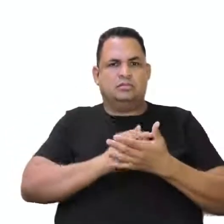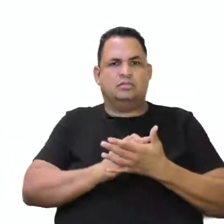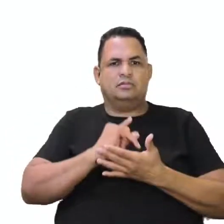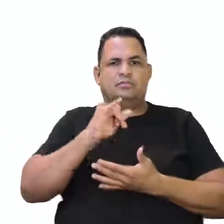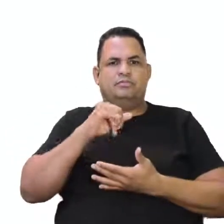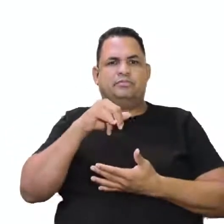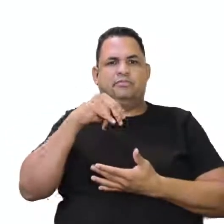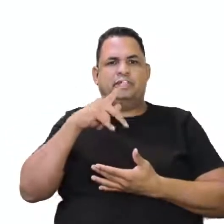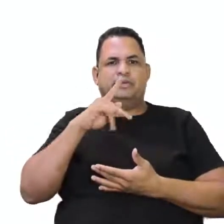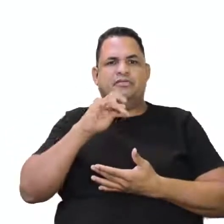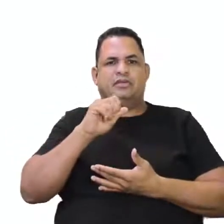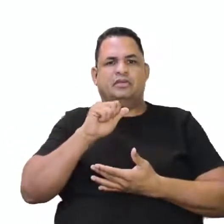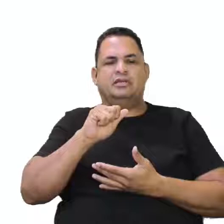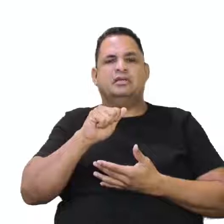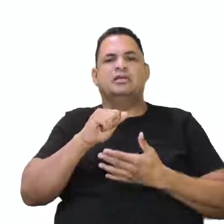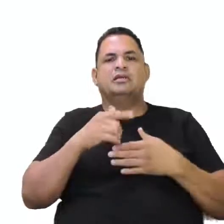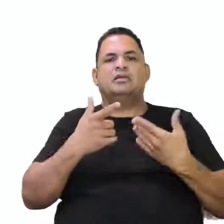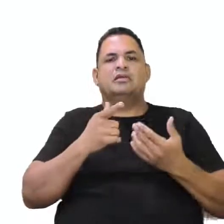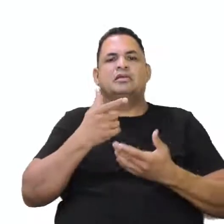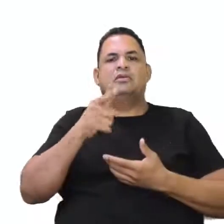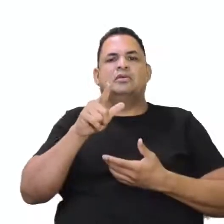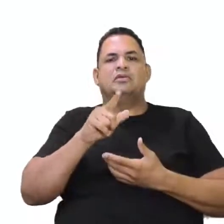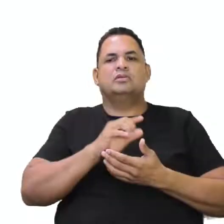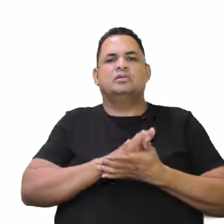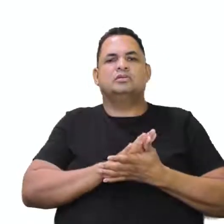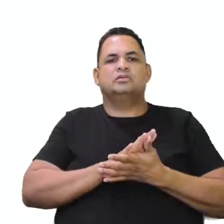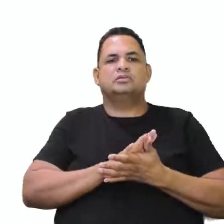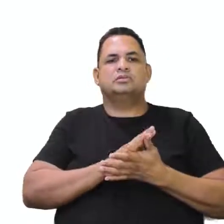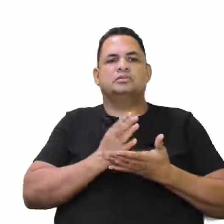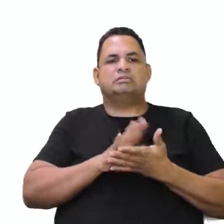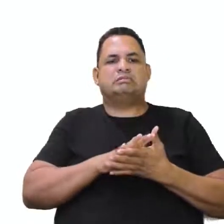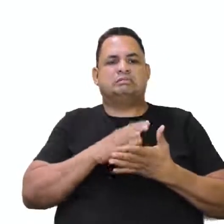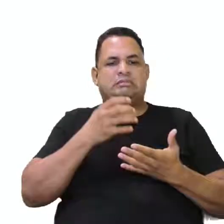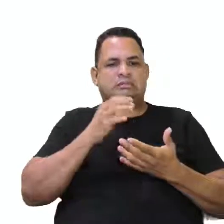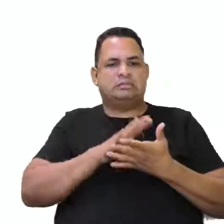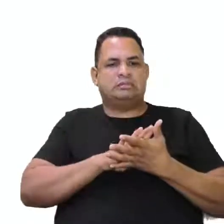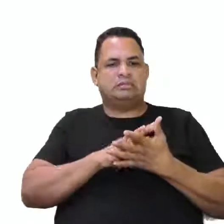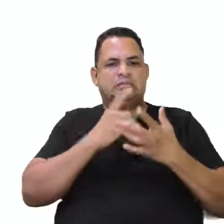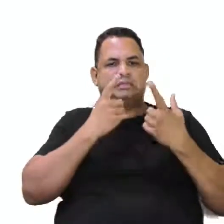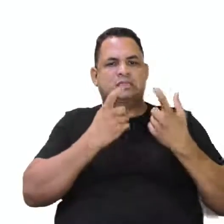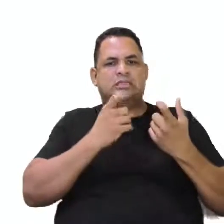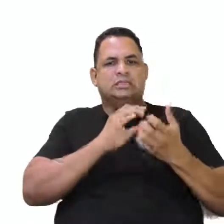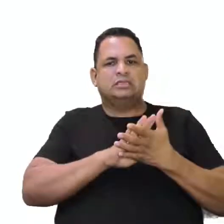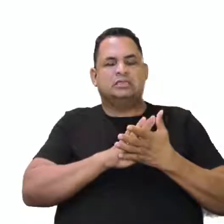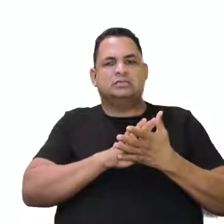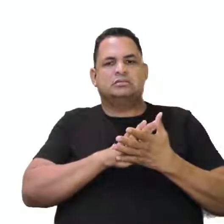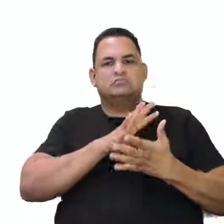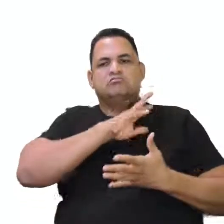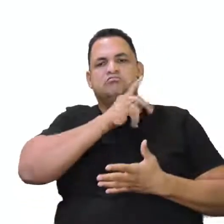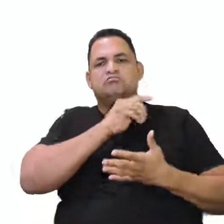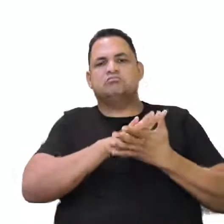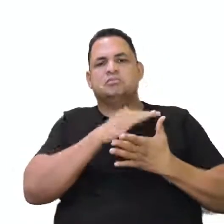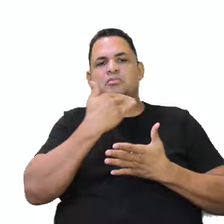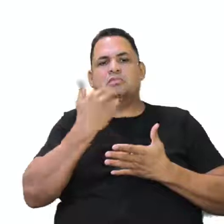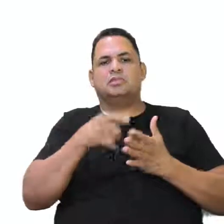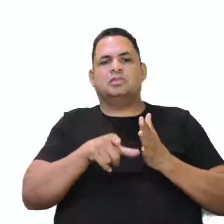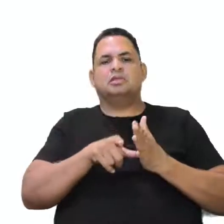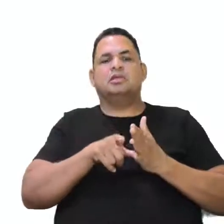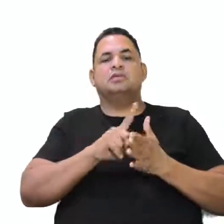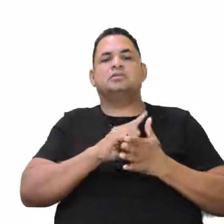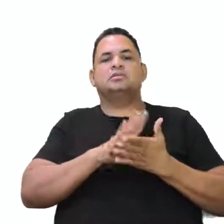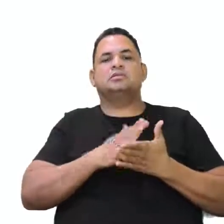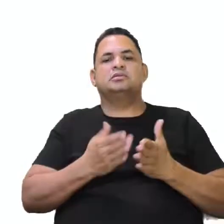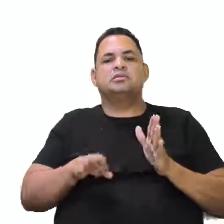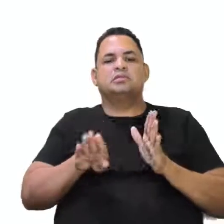PVA, entre outras formas, sendo muito agressivo aos animais, que muitas vezes chegam a morrer antes mesmo